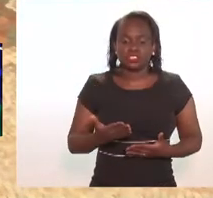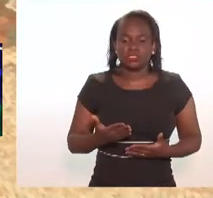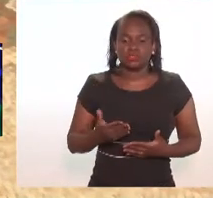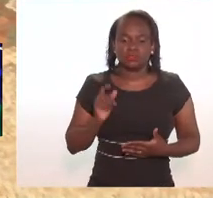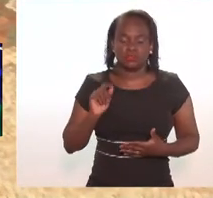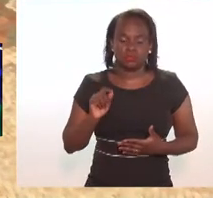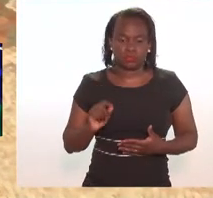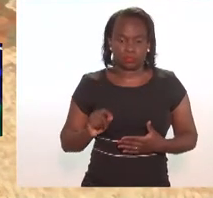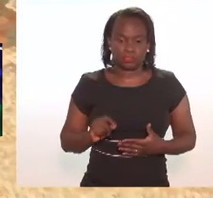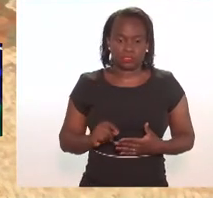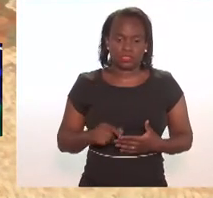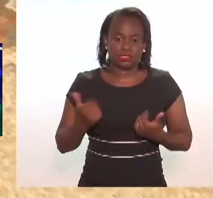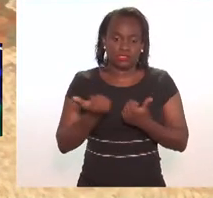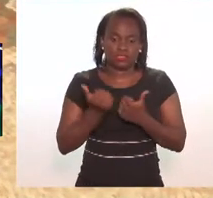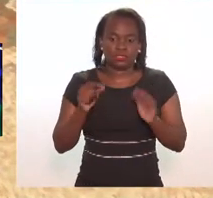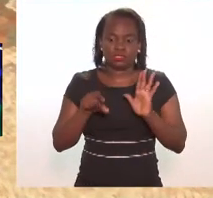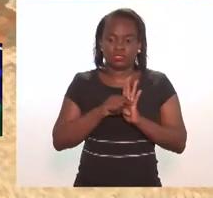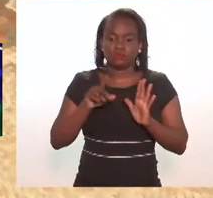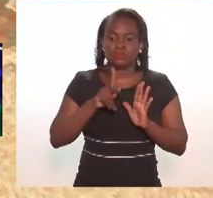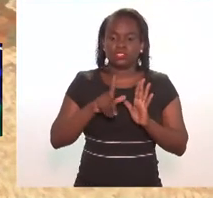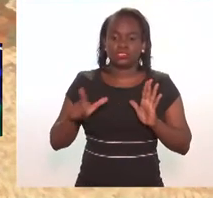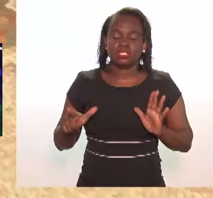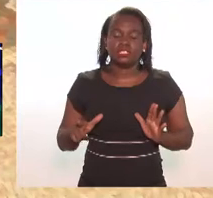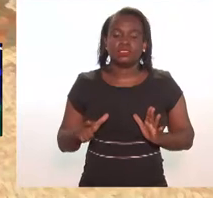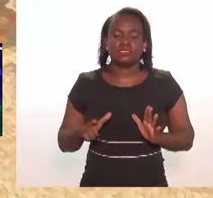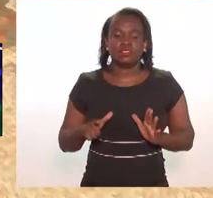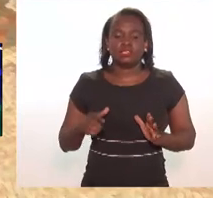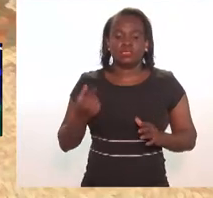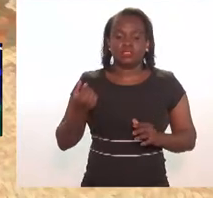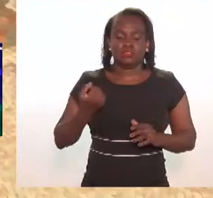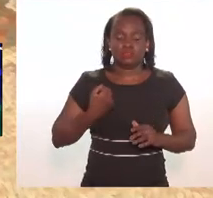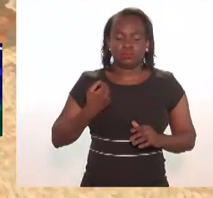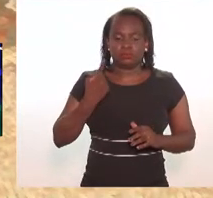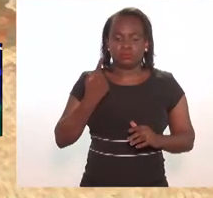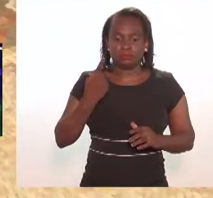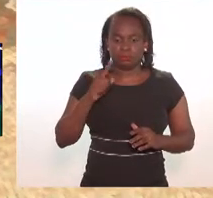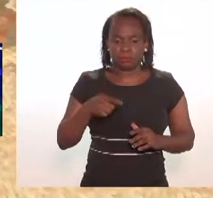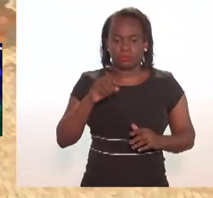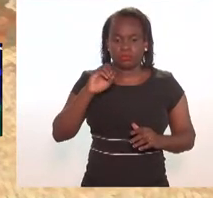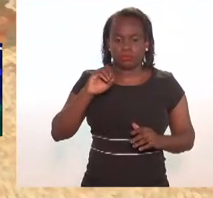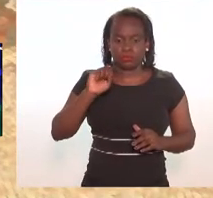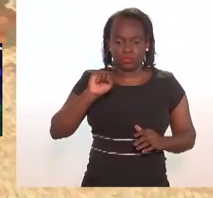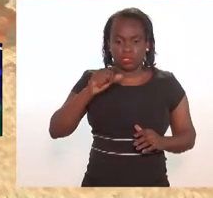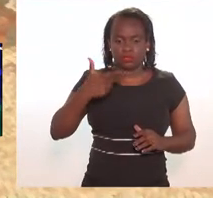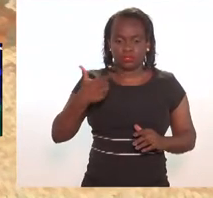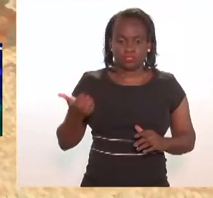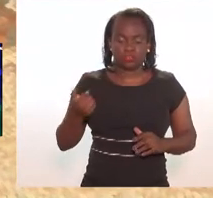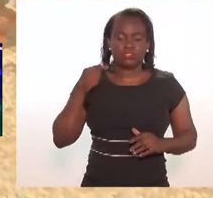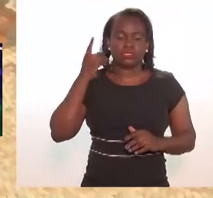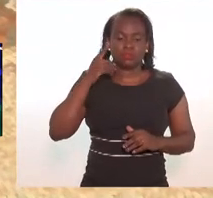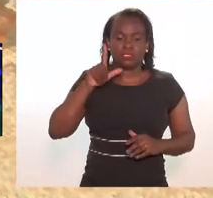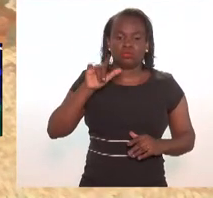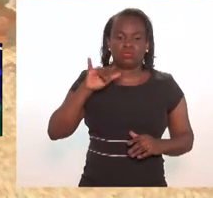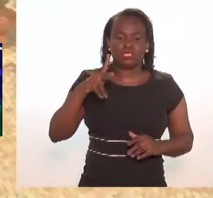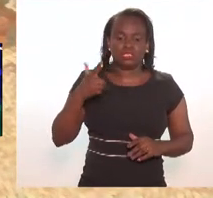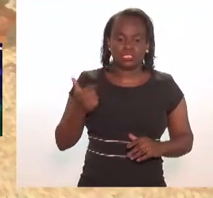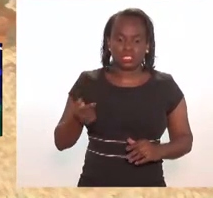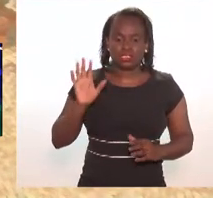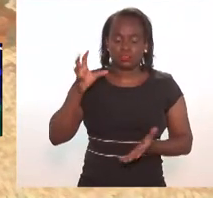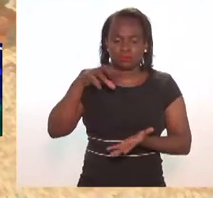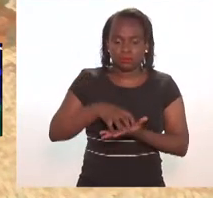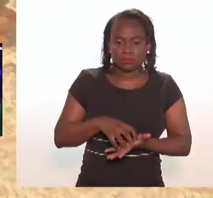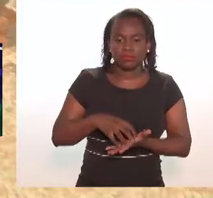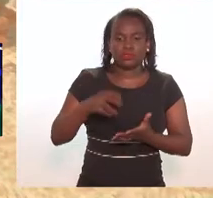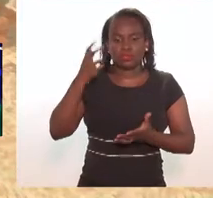que a coautoria no projeto de lei número 1821, de autoria da deputada Lucinha, que cria o Polo Cultural,